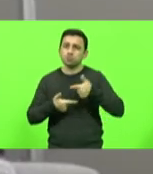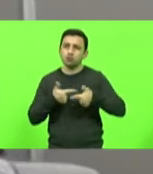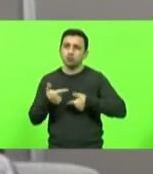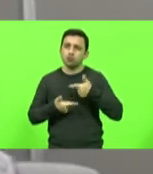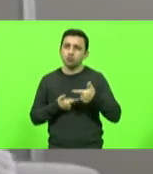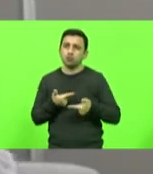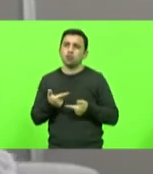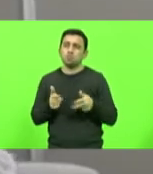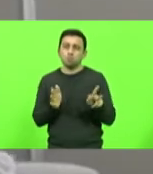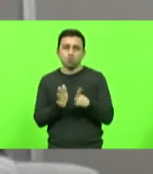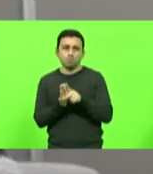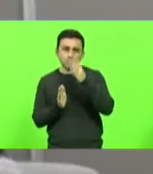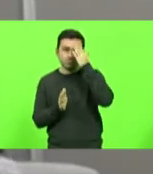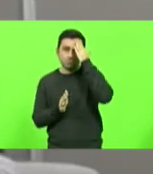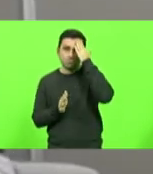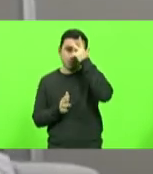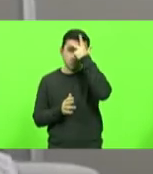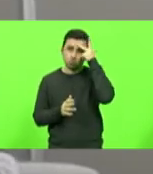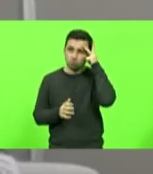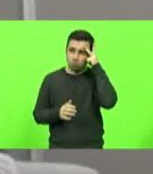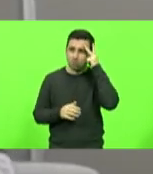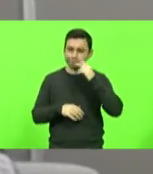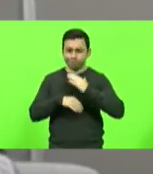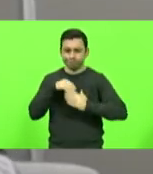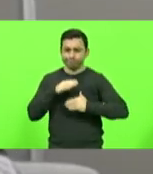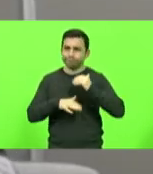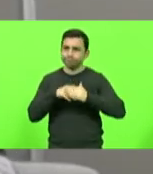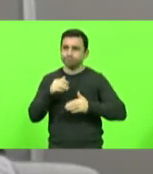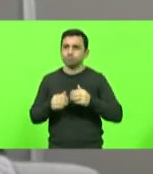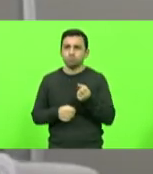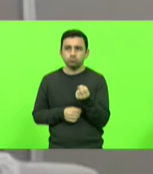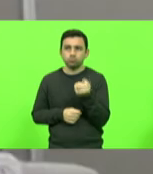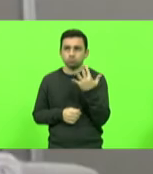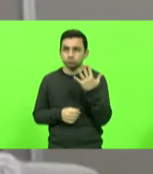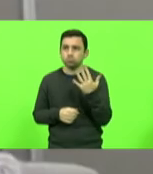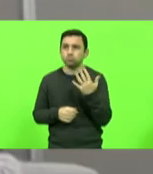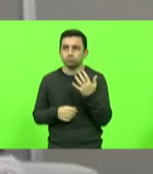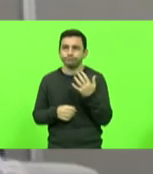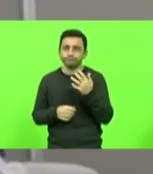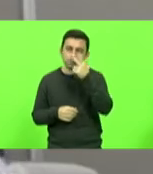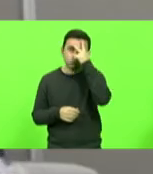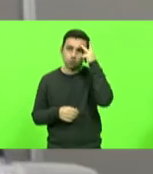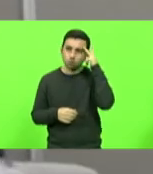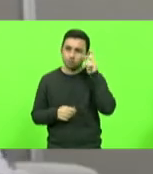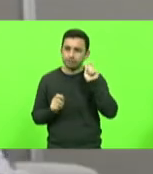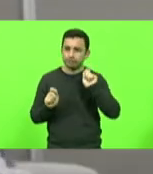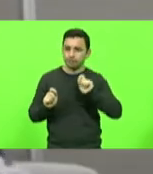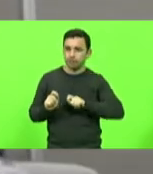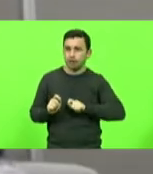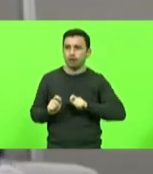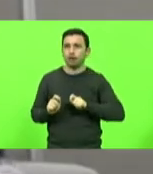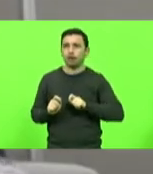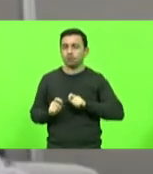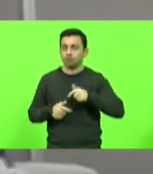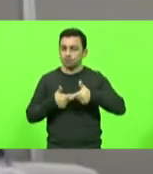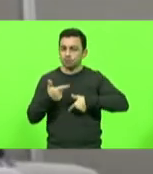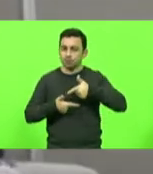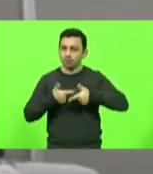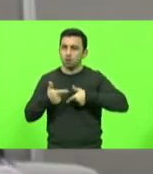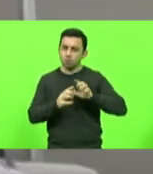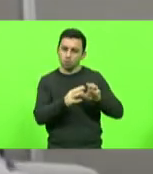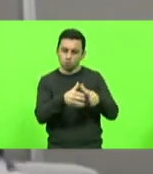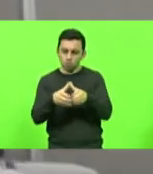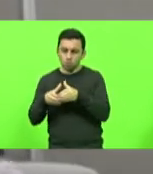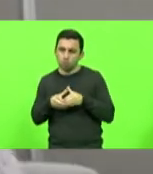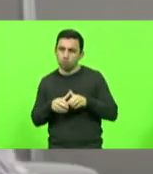pessoal capacitado em número adequado a absorver essa demanda, com equipes intersetoriais,